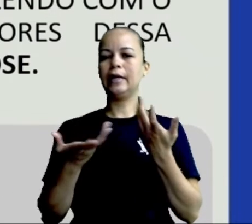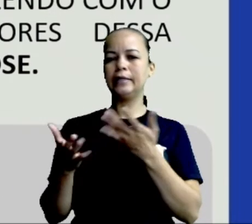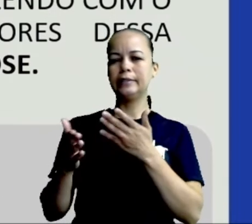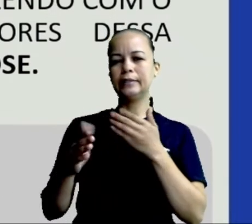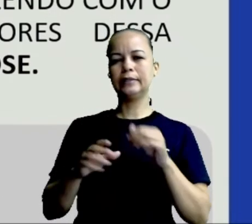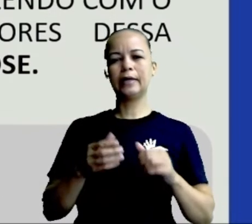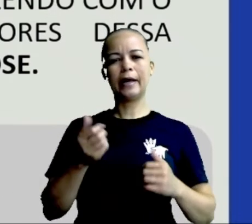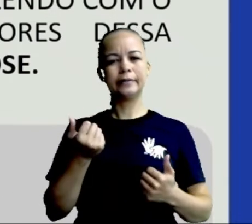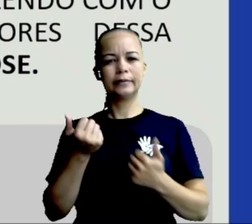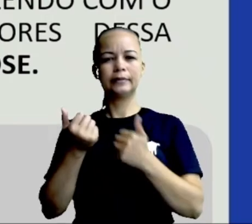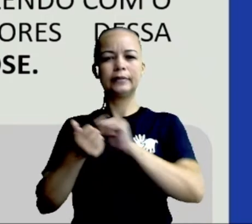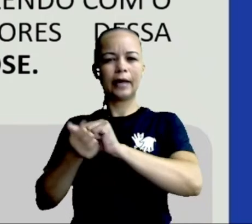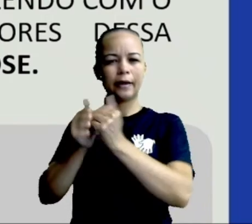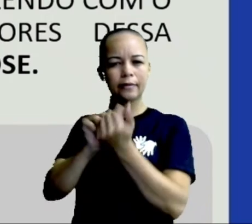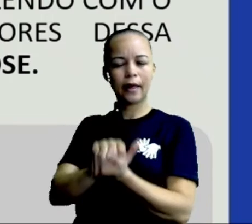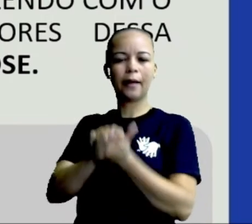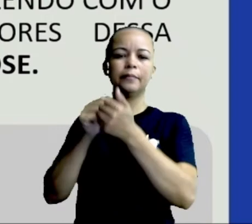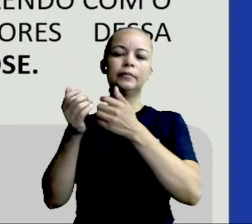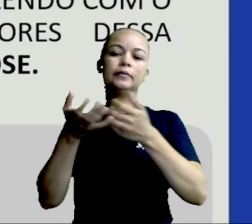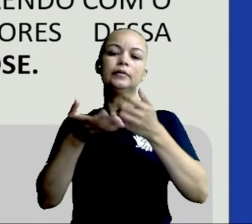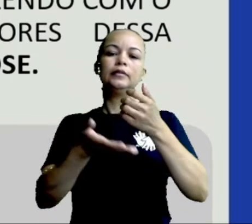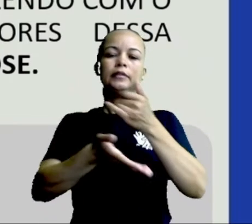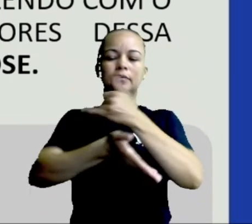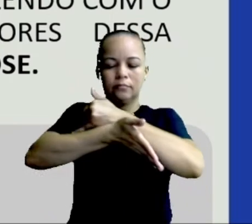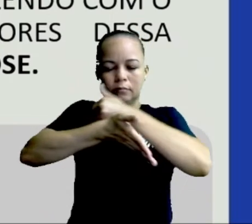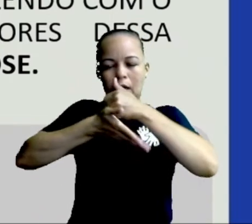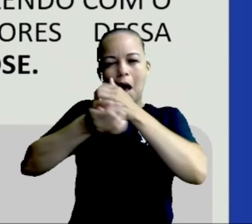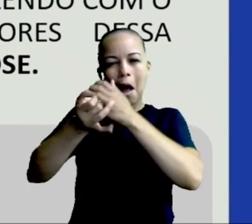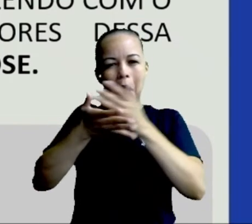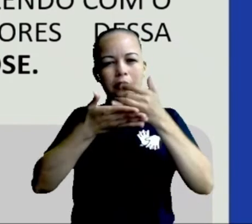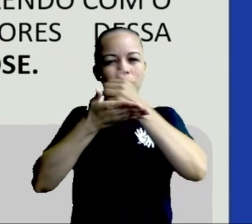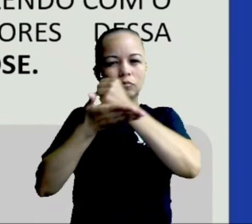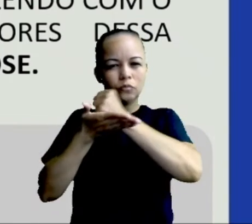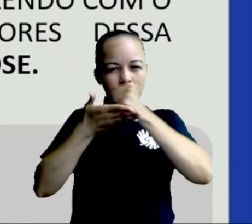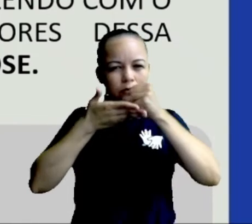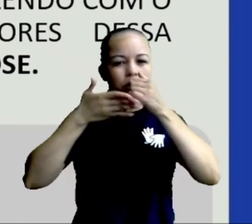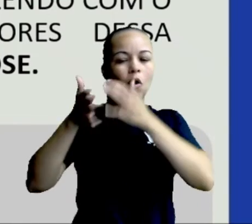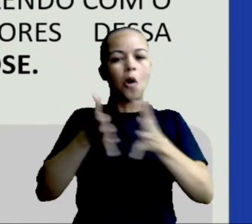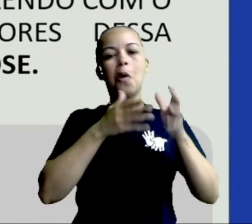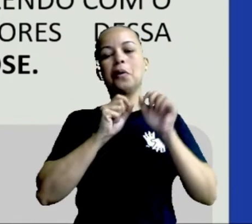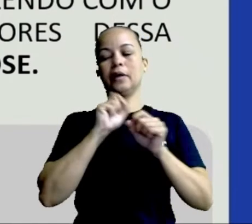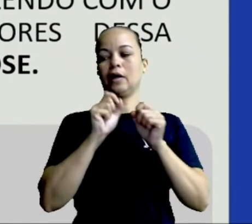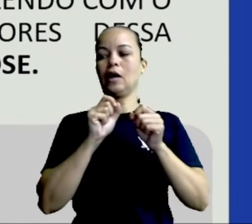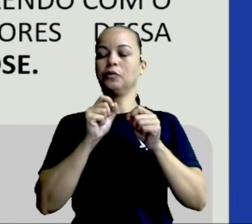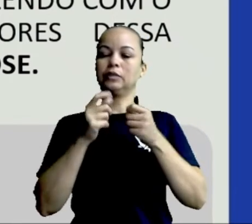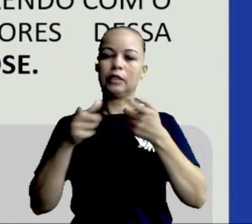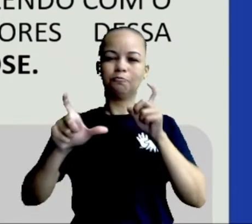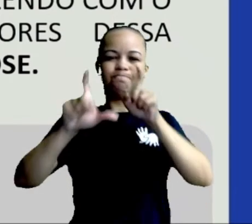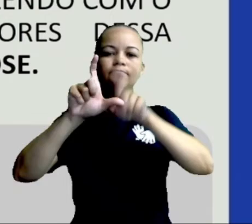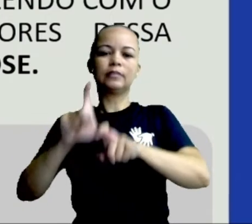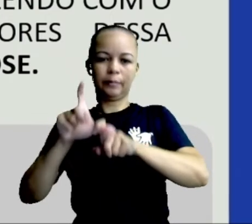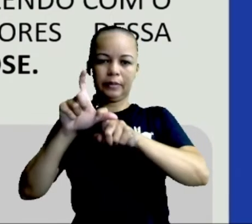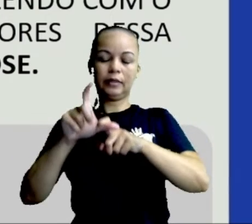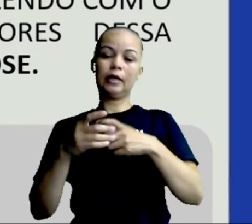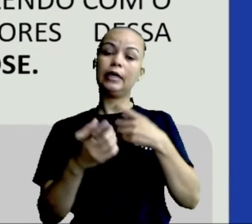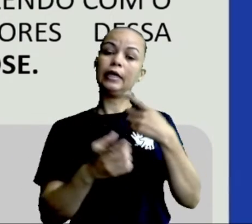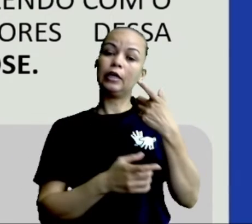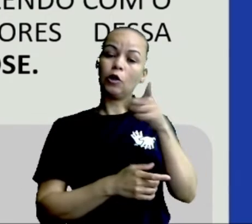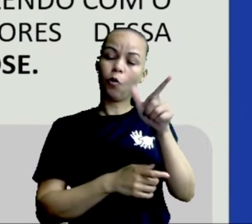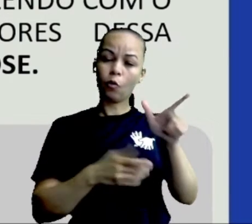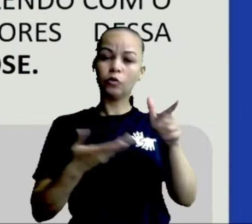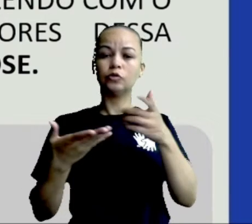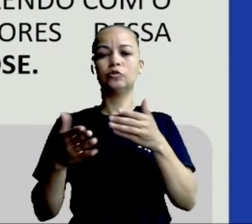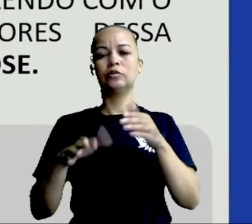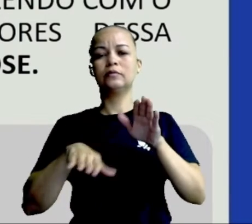à droga, tá certo? Ou seja, causando justamente aquilo que eu falei para vocês da dependência. E alguns efeitos são